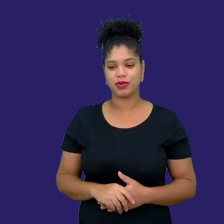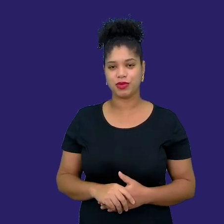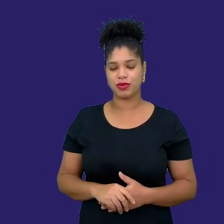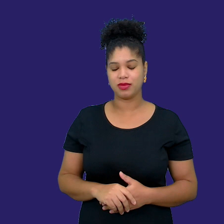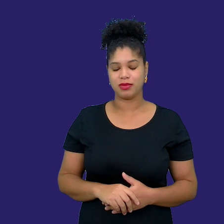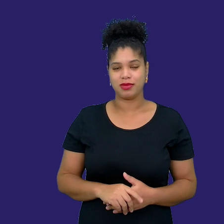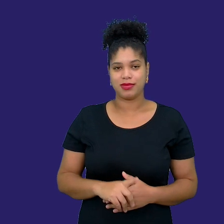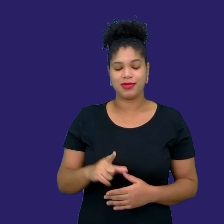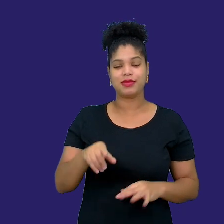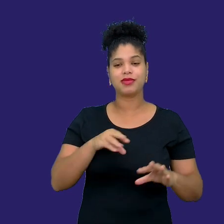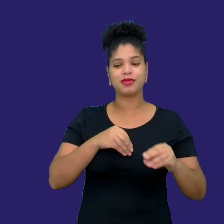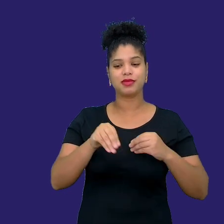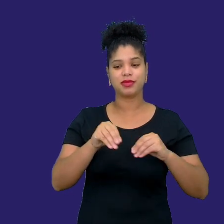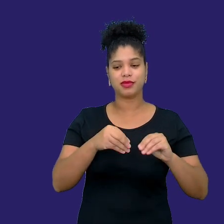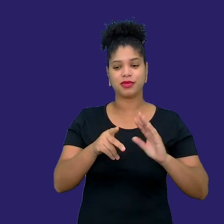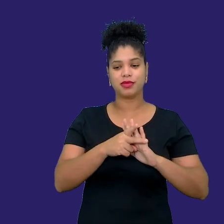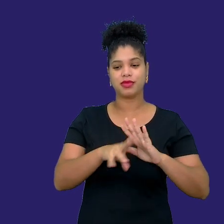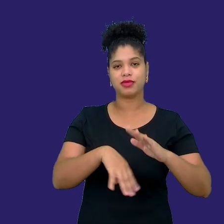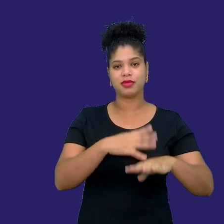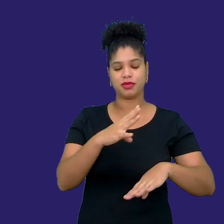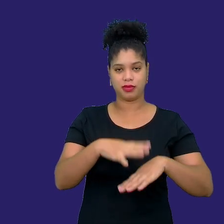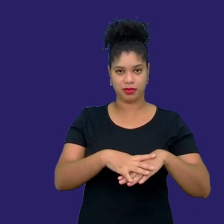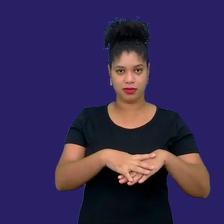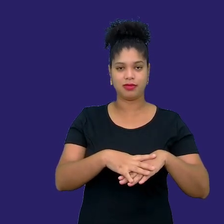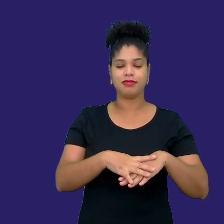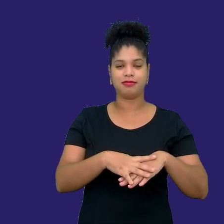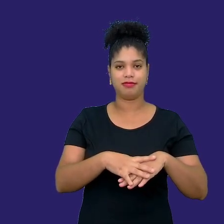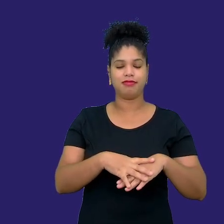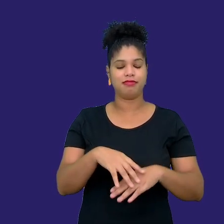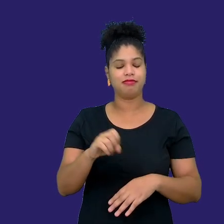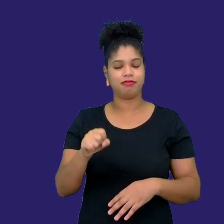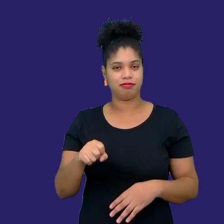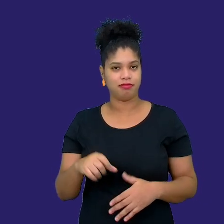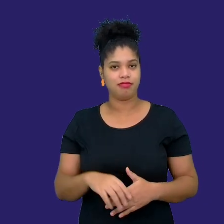a modelagem matemática com